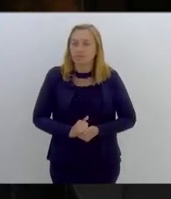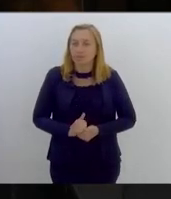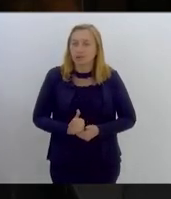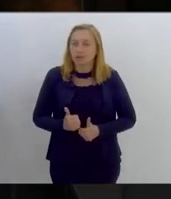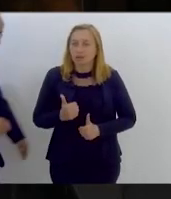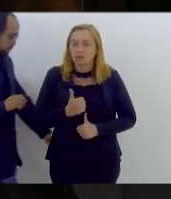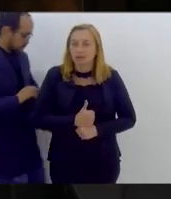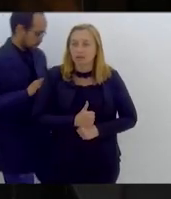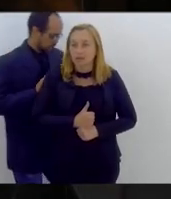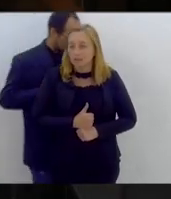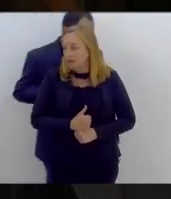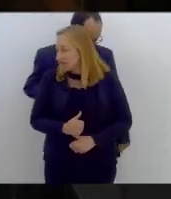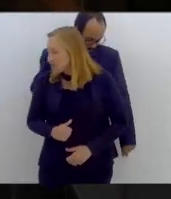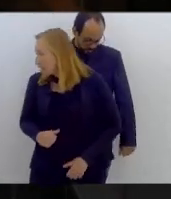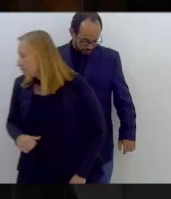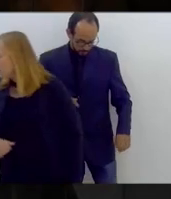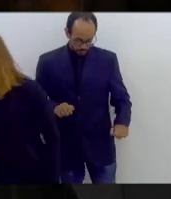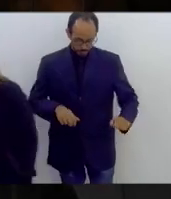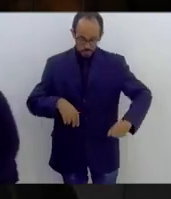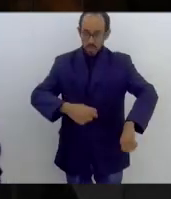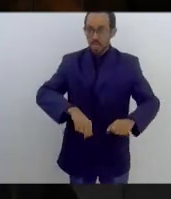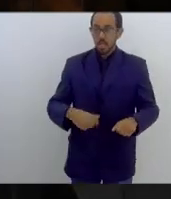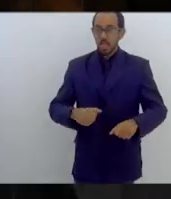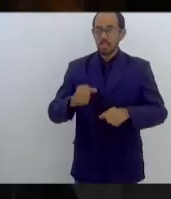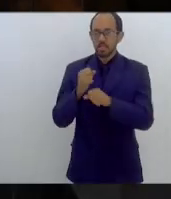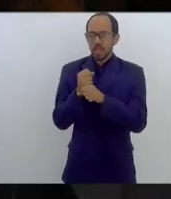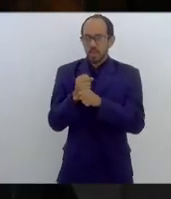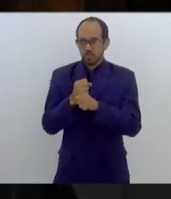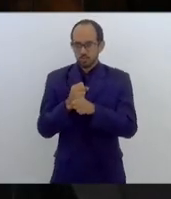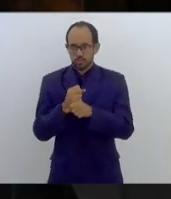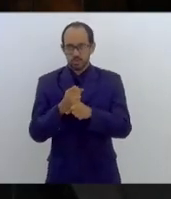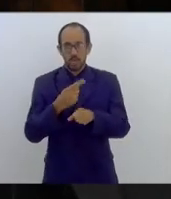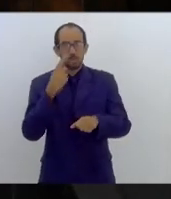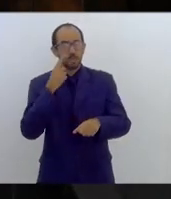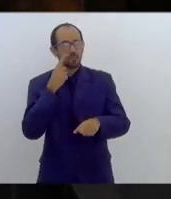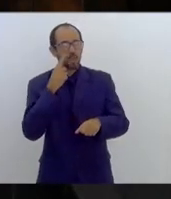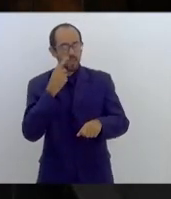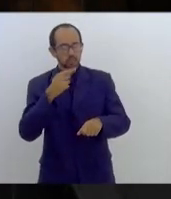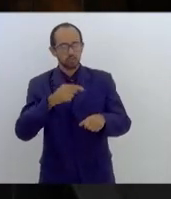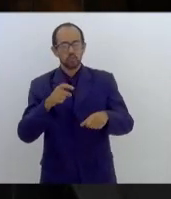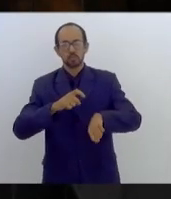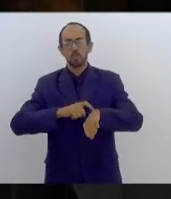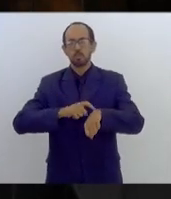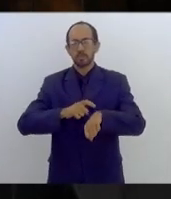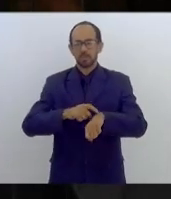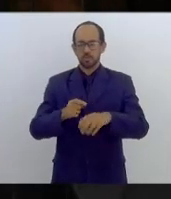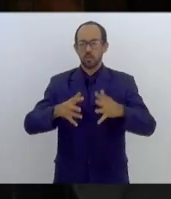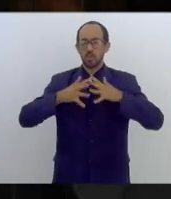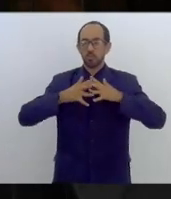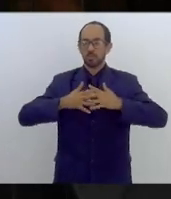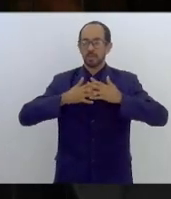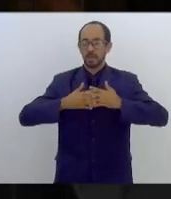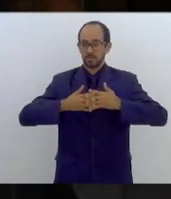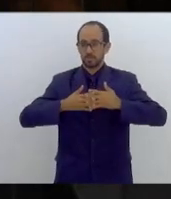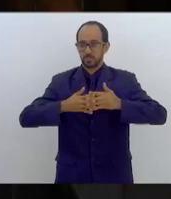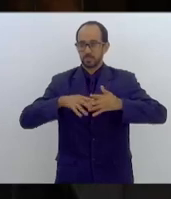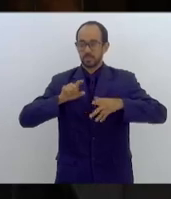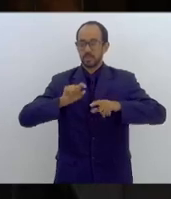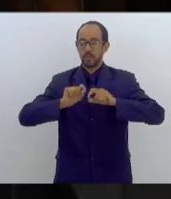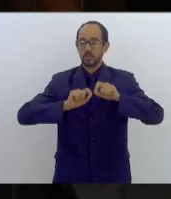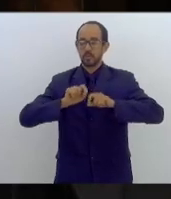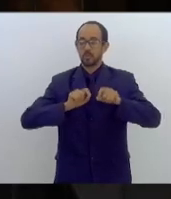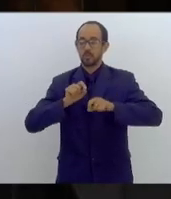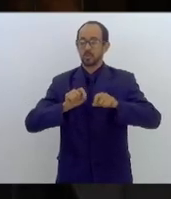anos que eu me vejo, senhor presidente, numa situação difícil, que é a situação de